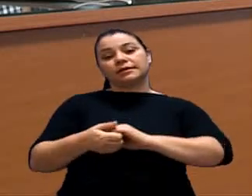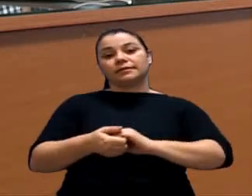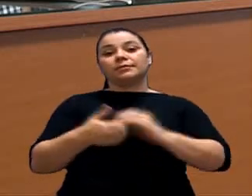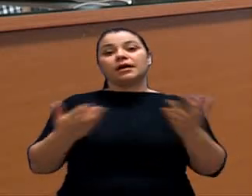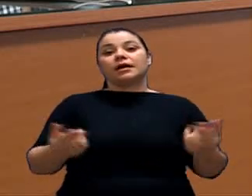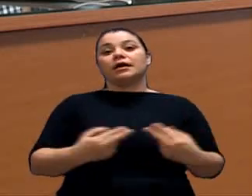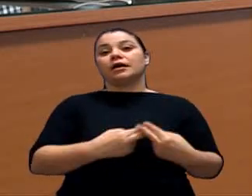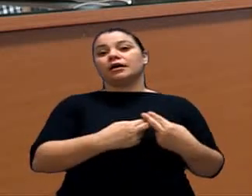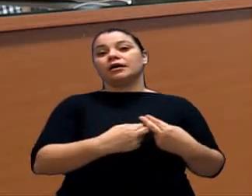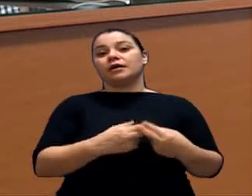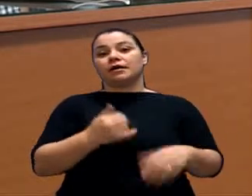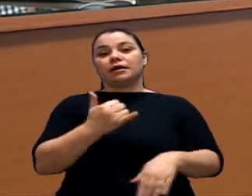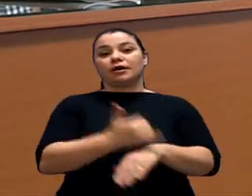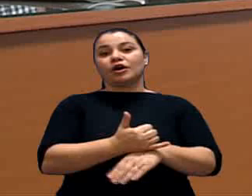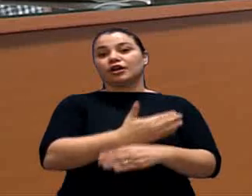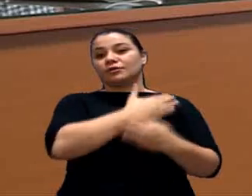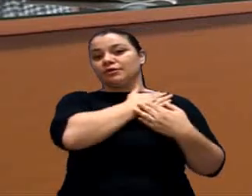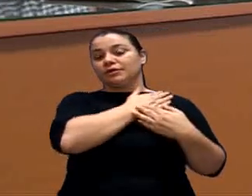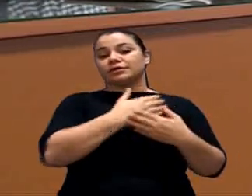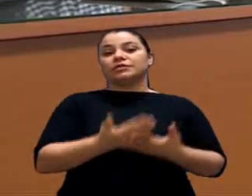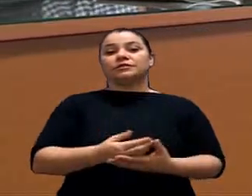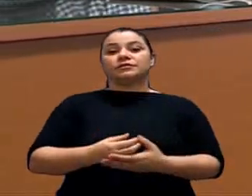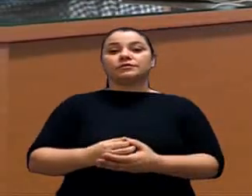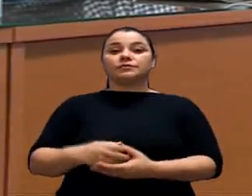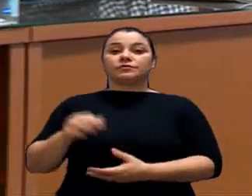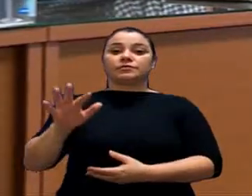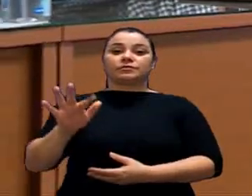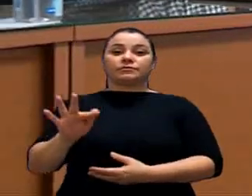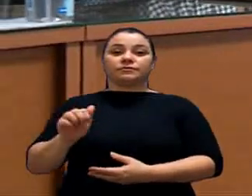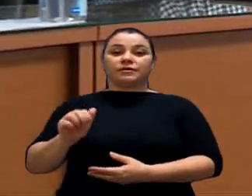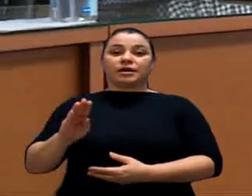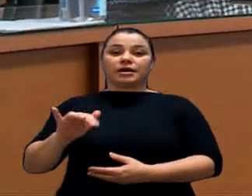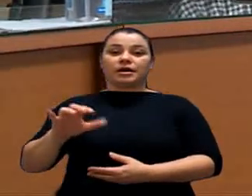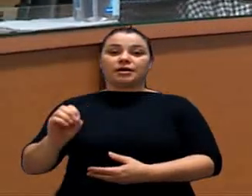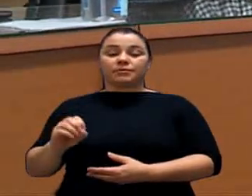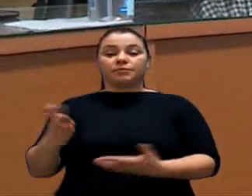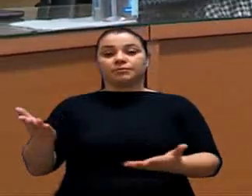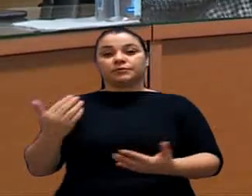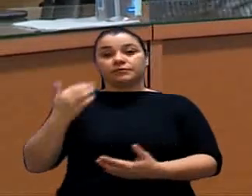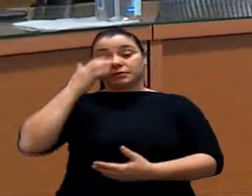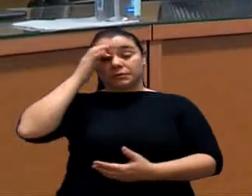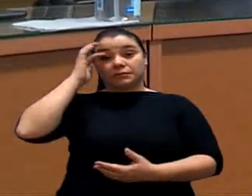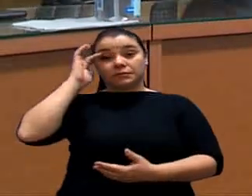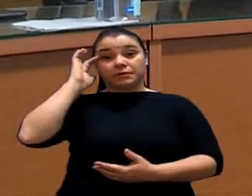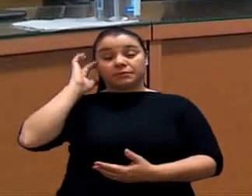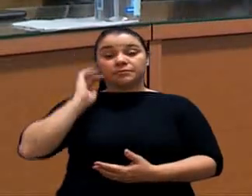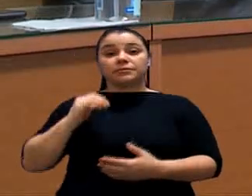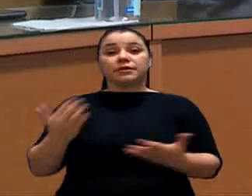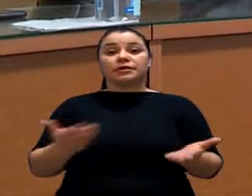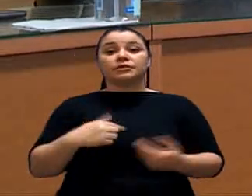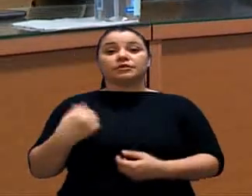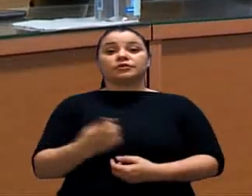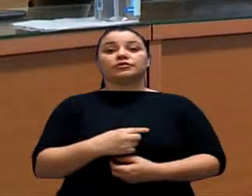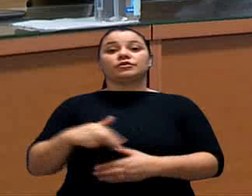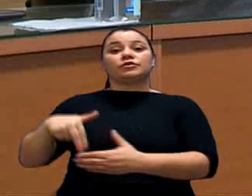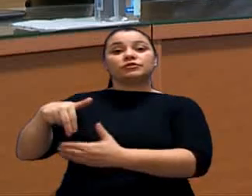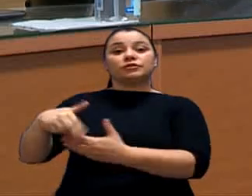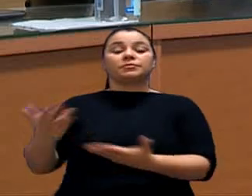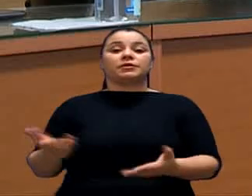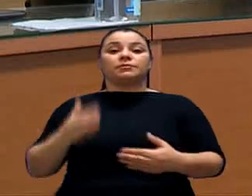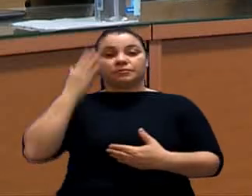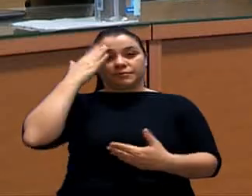líder. Você vai no Pinga Fogo? Então, o vereador Fábio Simoa, 5 minutinhos no Pinga Fogo, depois o nosso cerimonial, tá bom?